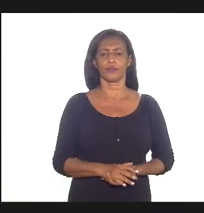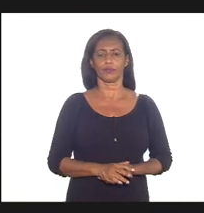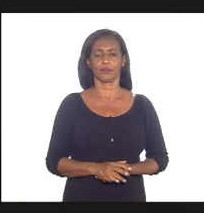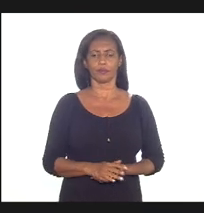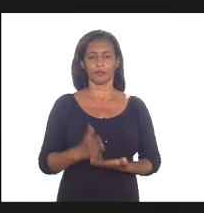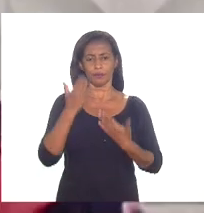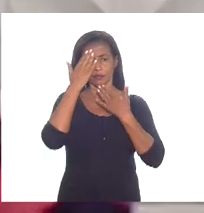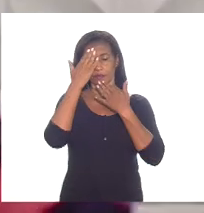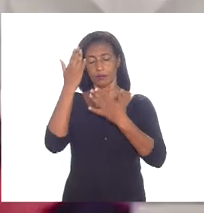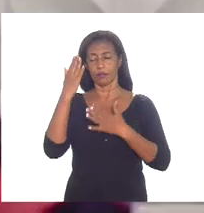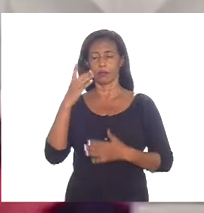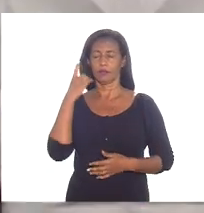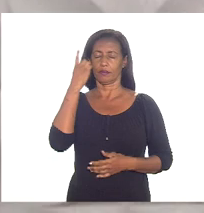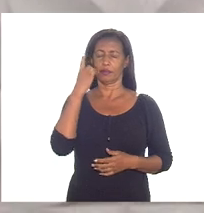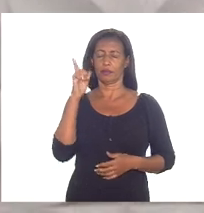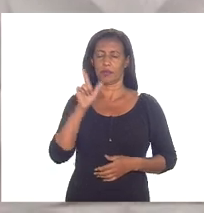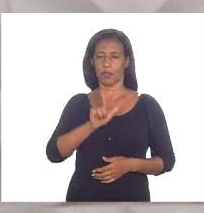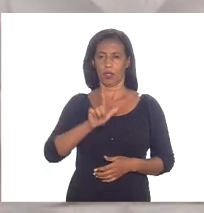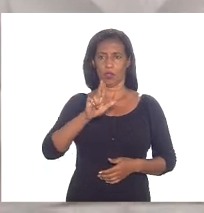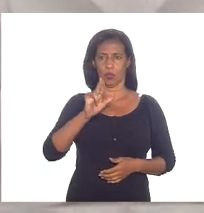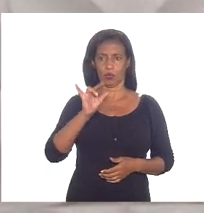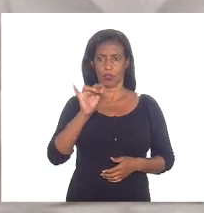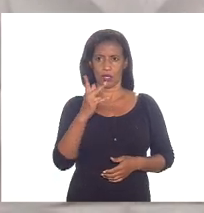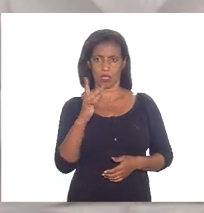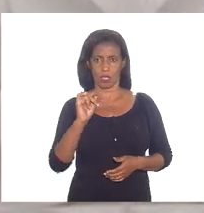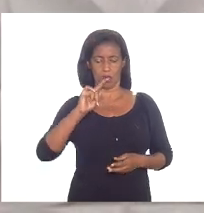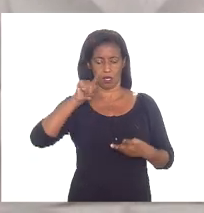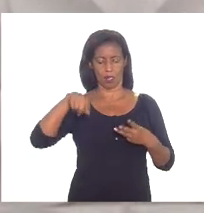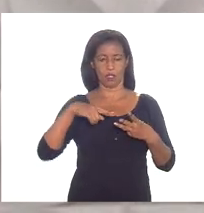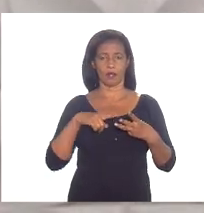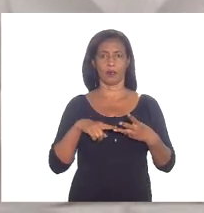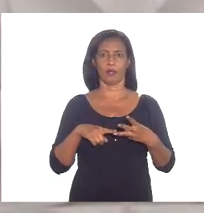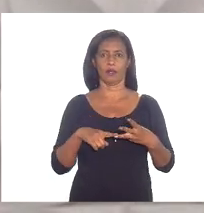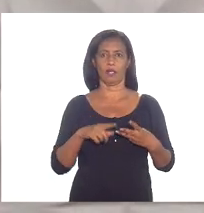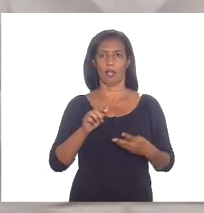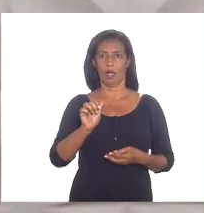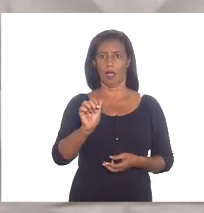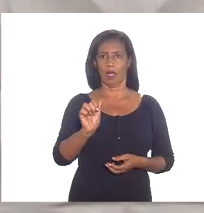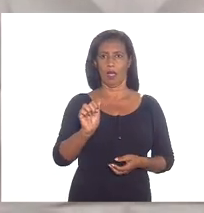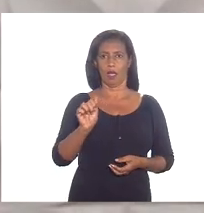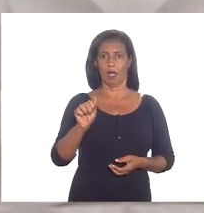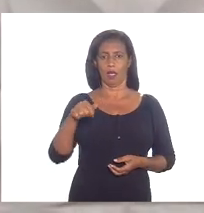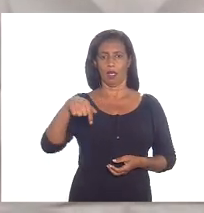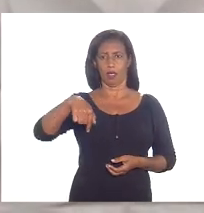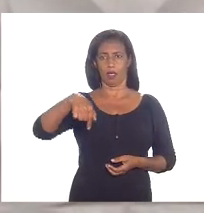Agradecendo a deputada Lucinha. Próximo orador inscrito é o deputado Alexandre Knoploch.